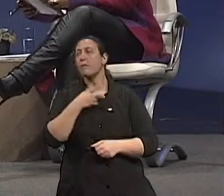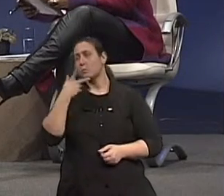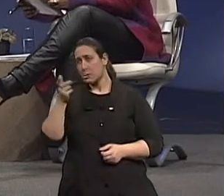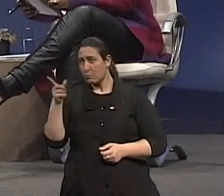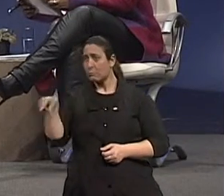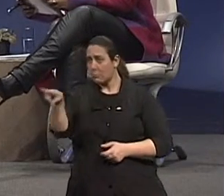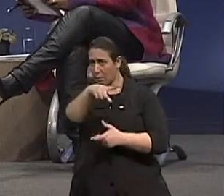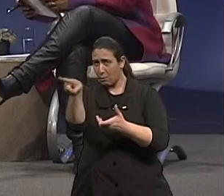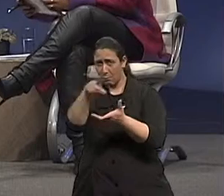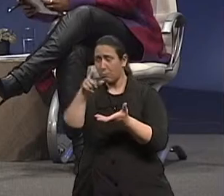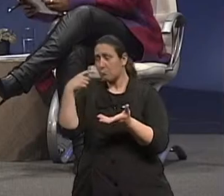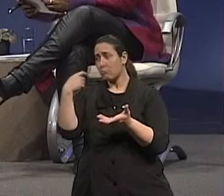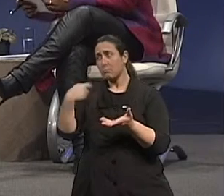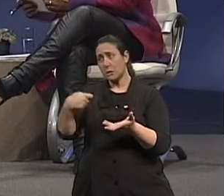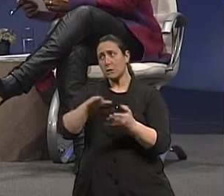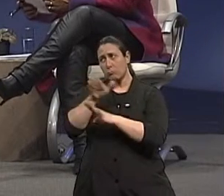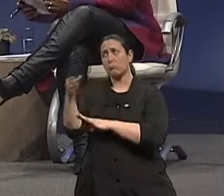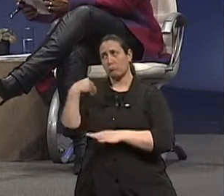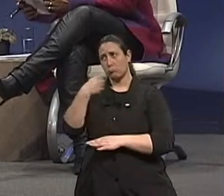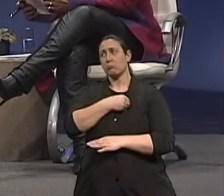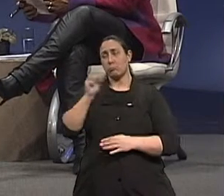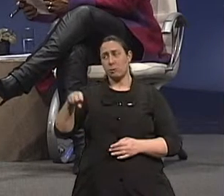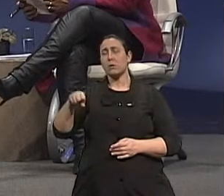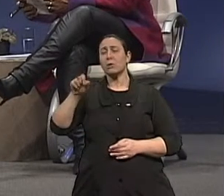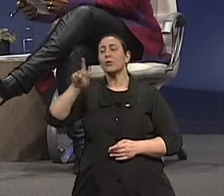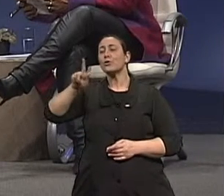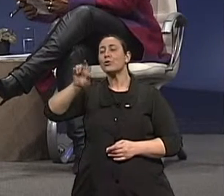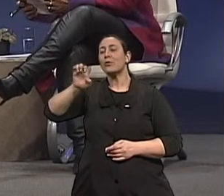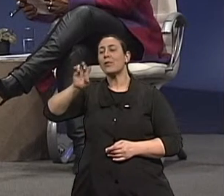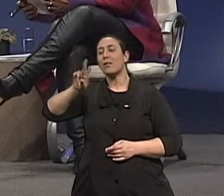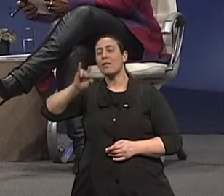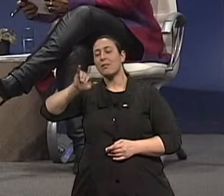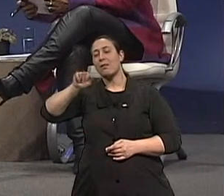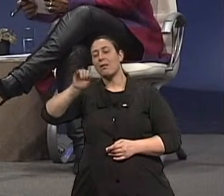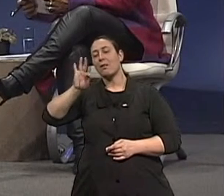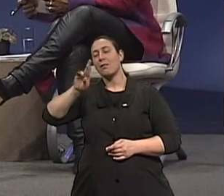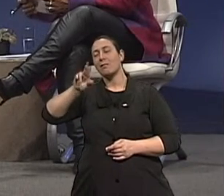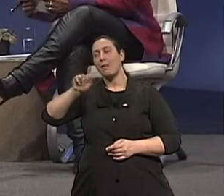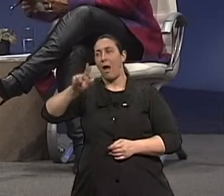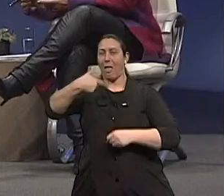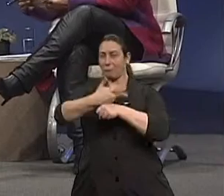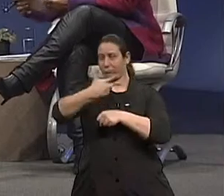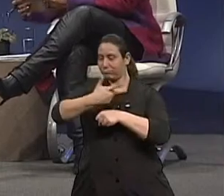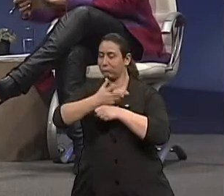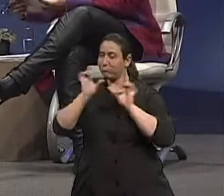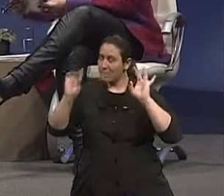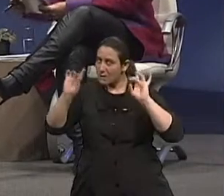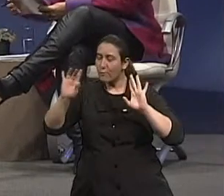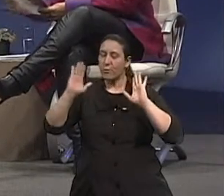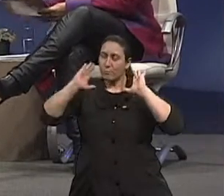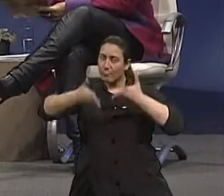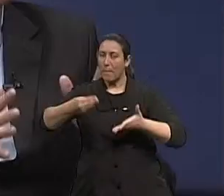Estão atrasados, guris. Tem que ir para o geriátrico. Eu digo, geriátrico, Isabel, ou qualquer outro profissional da área médica. Perfeito,